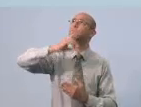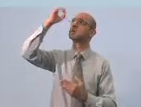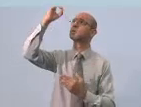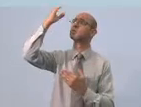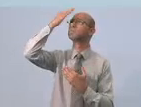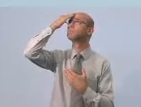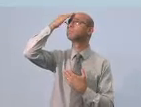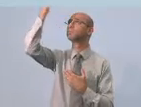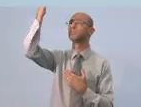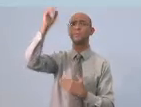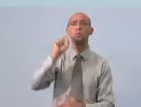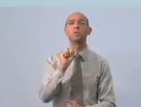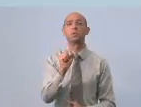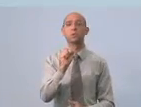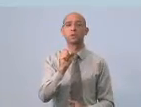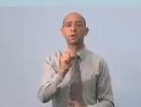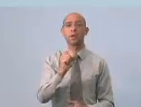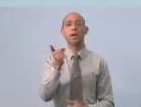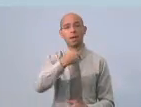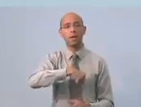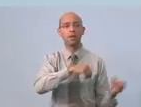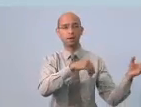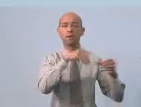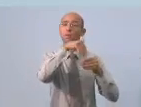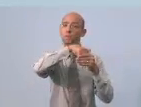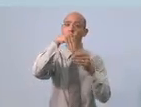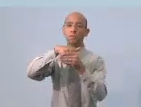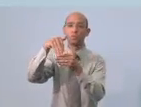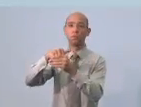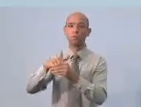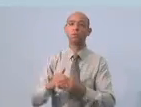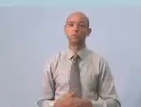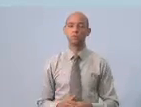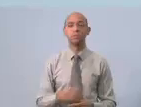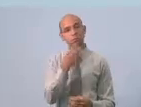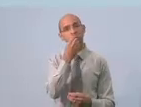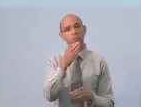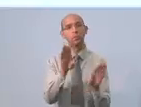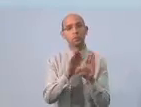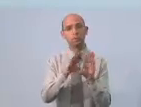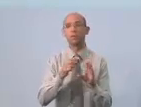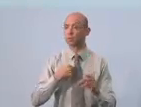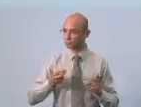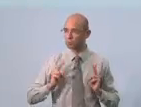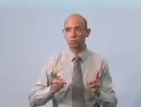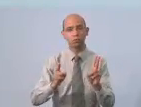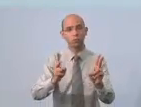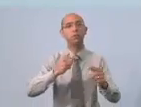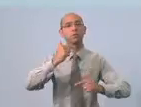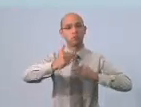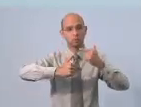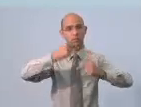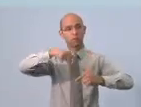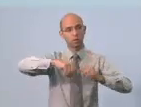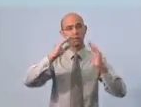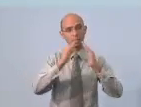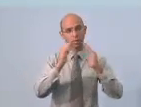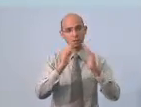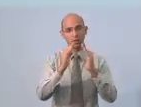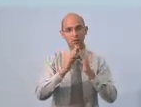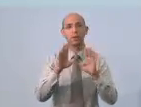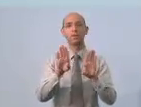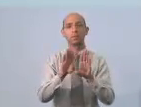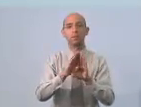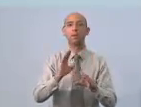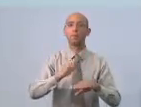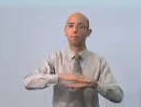lugar, pelo resultado das eleições, pela minha permanência aqui nessa casa por 4 anos,